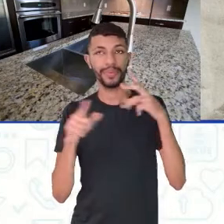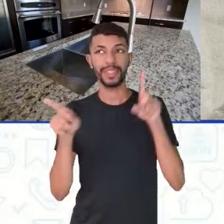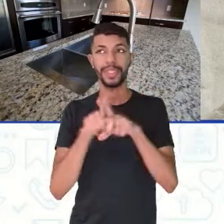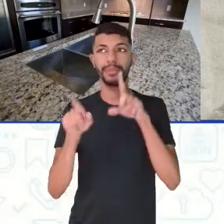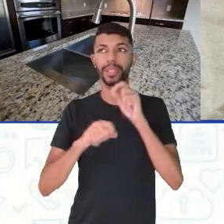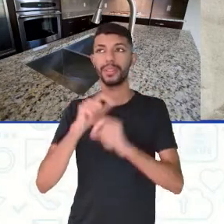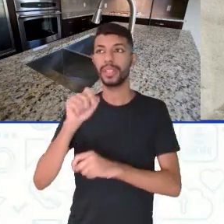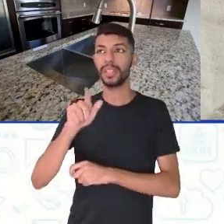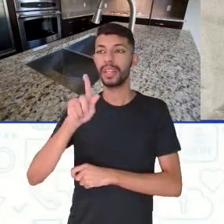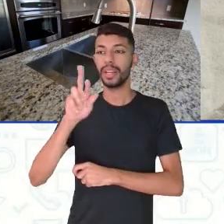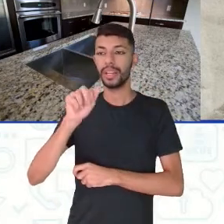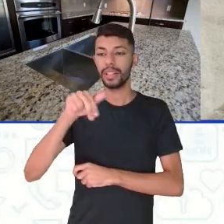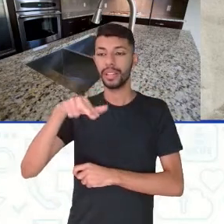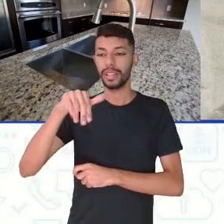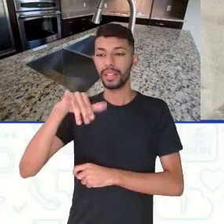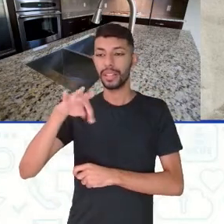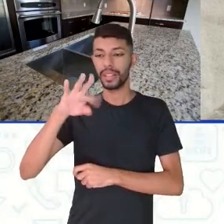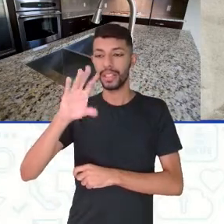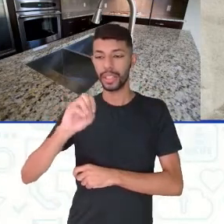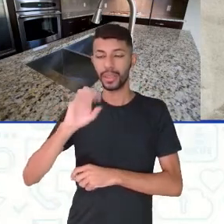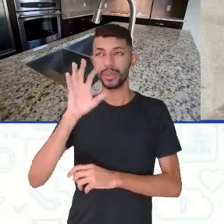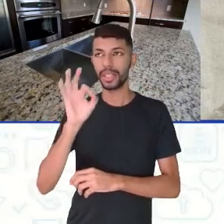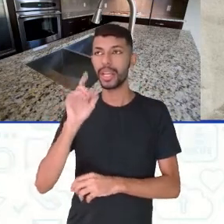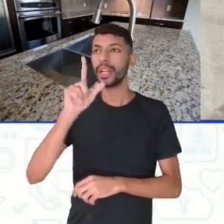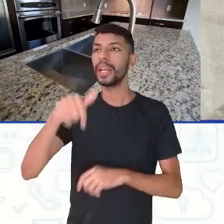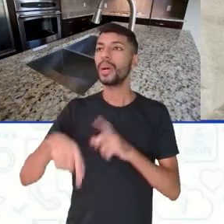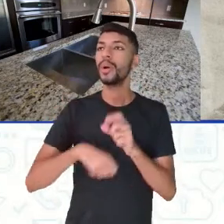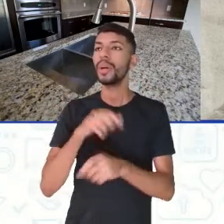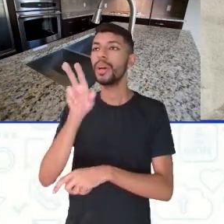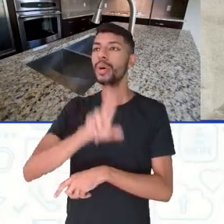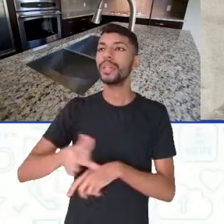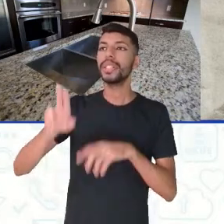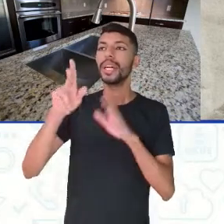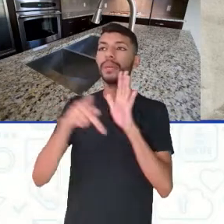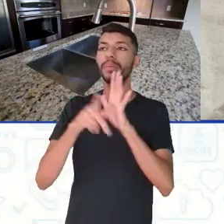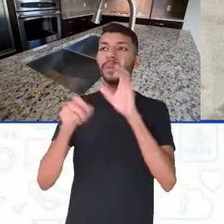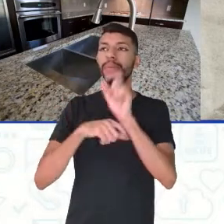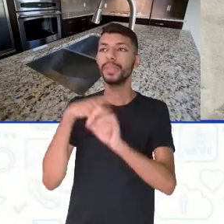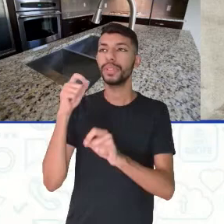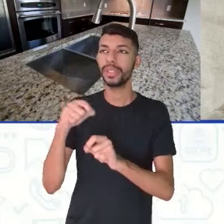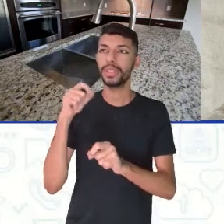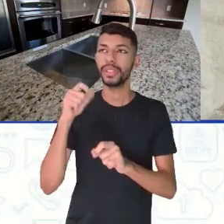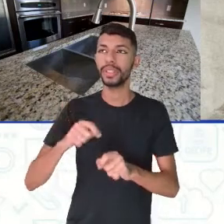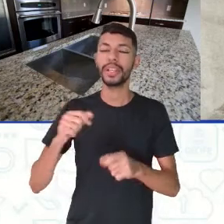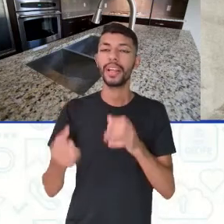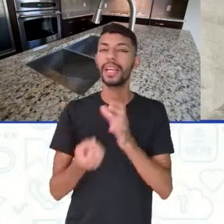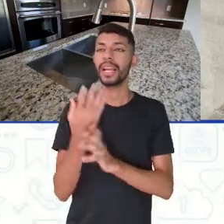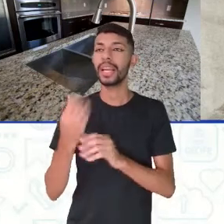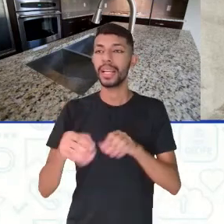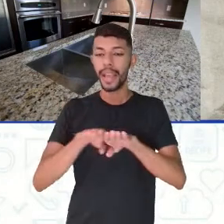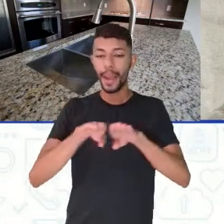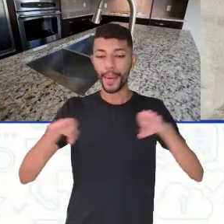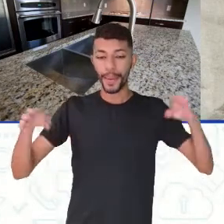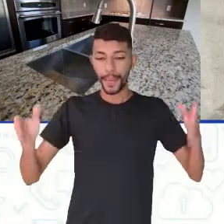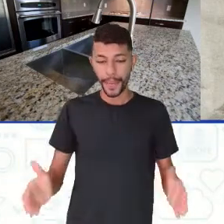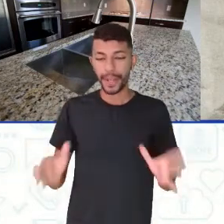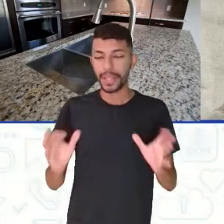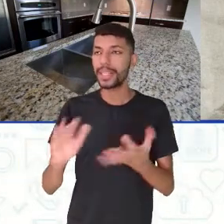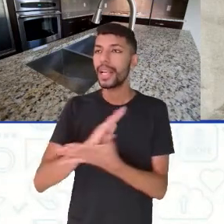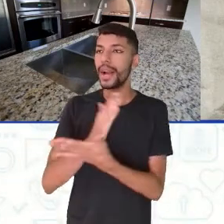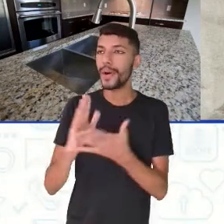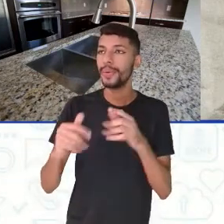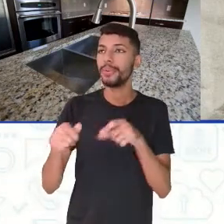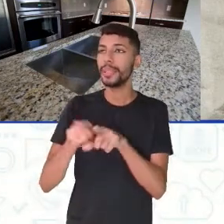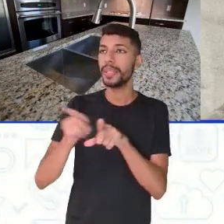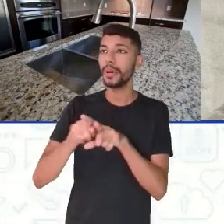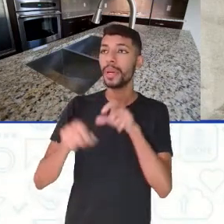para revestimento de pisos, né? A questão de paredes e confecções de pias, mesas e bancadas. Então, aí na questão